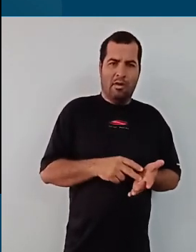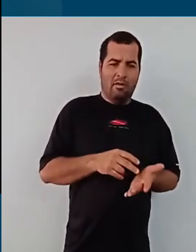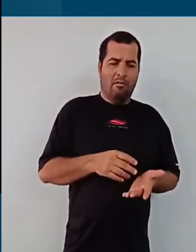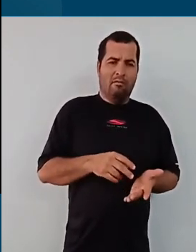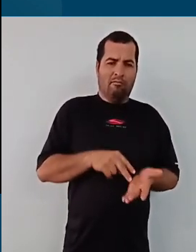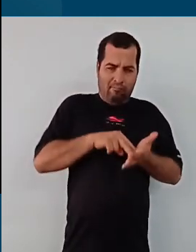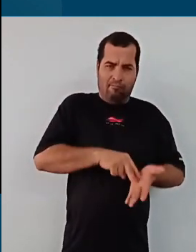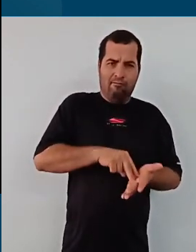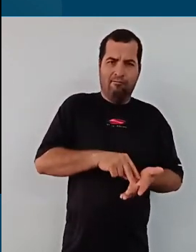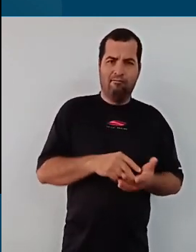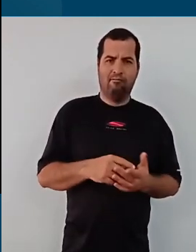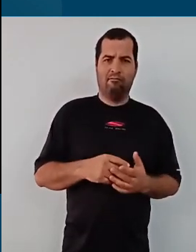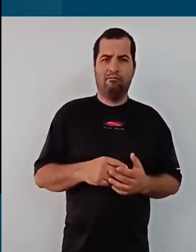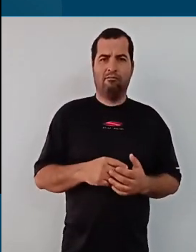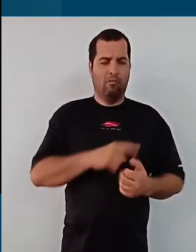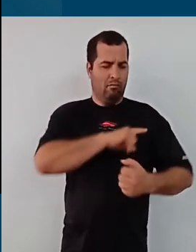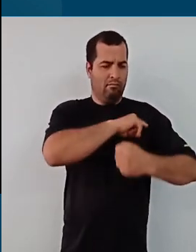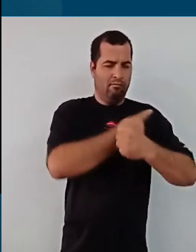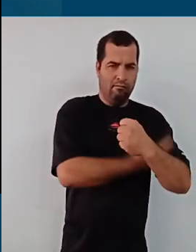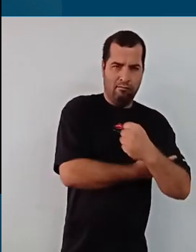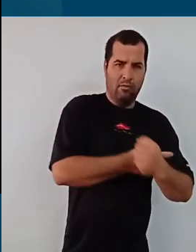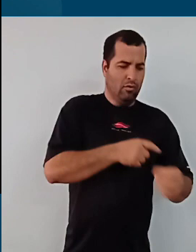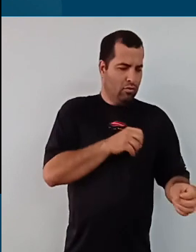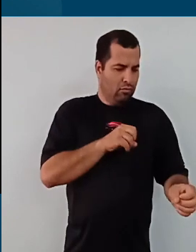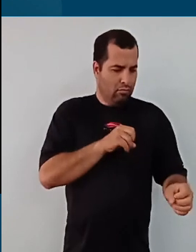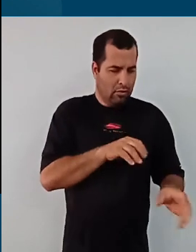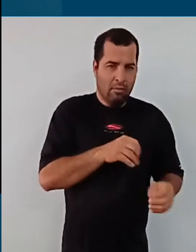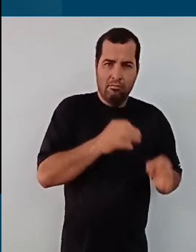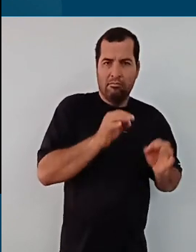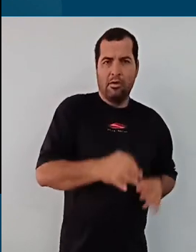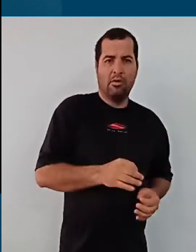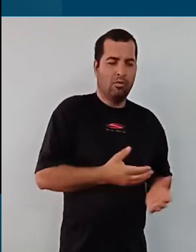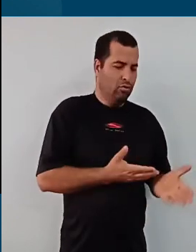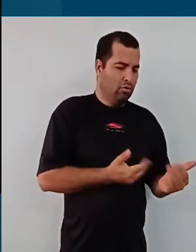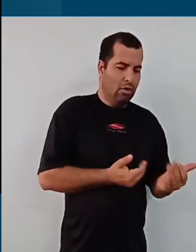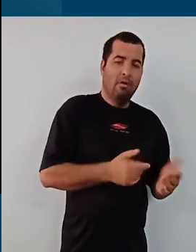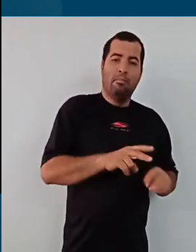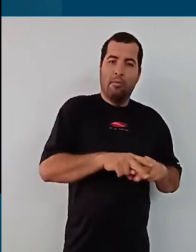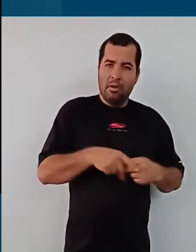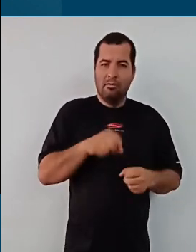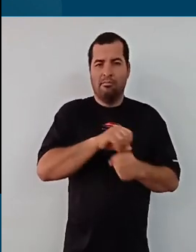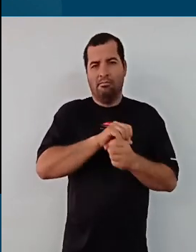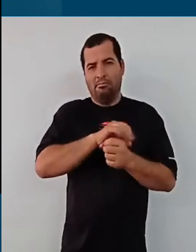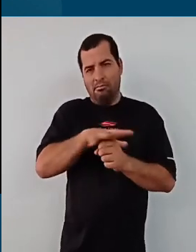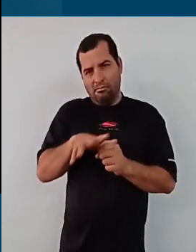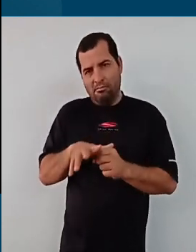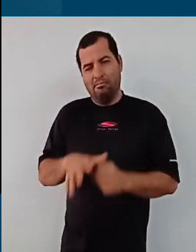desses jovens que, infelizmente, vivenciaram o período da pandemia.